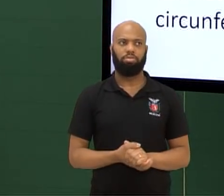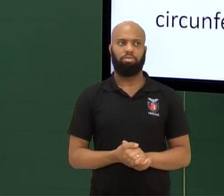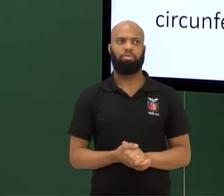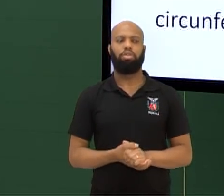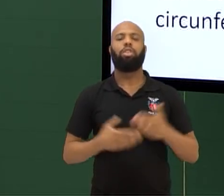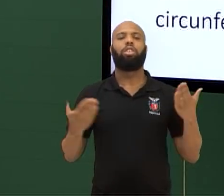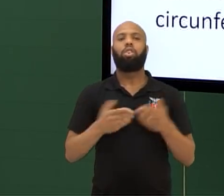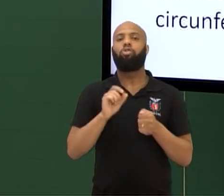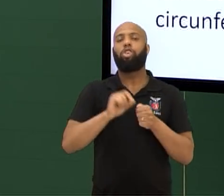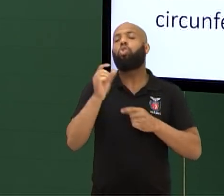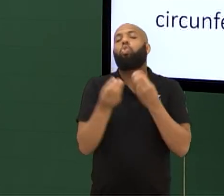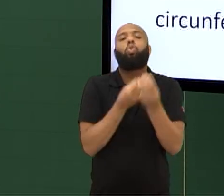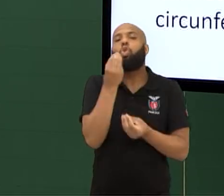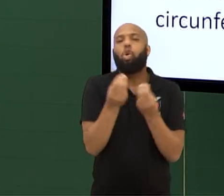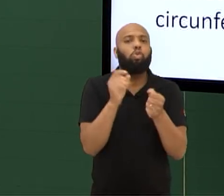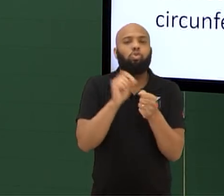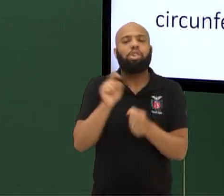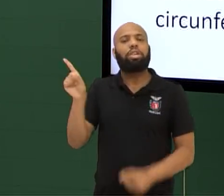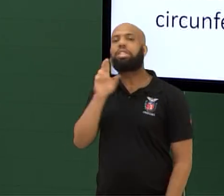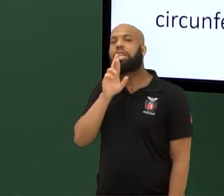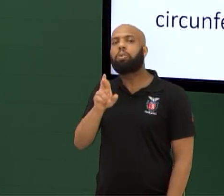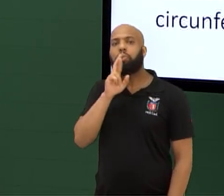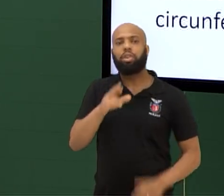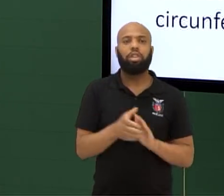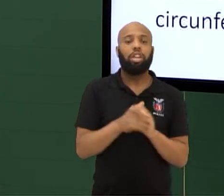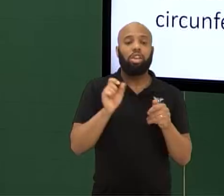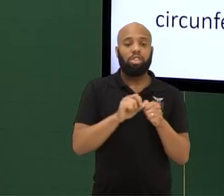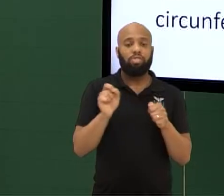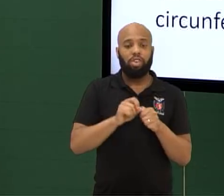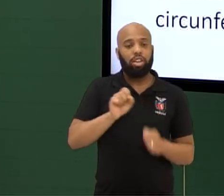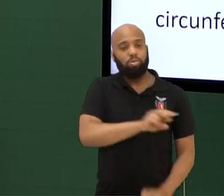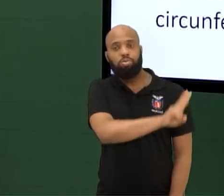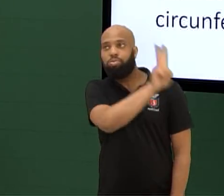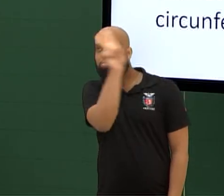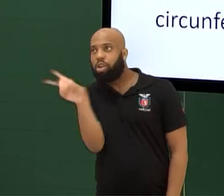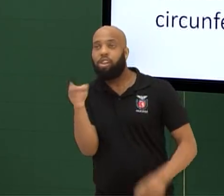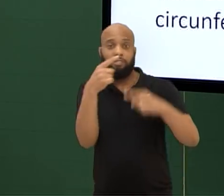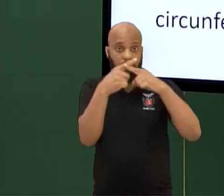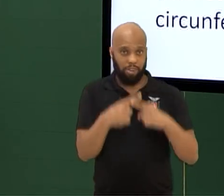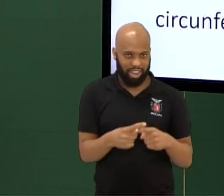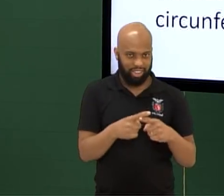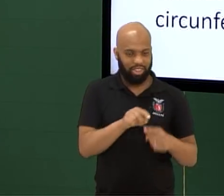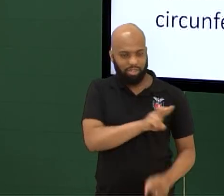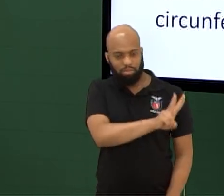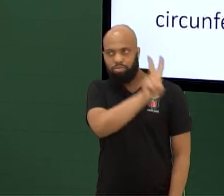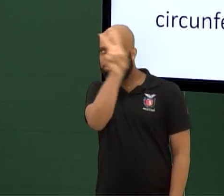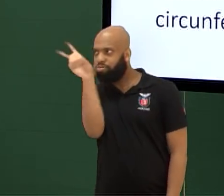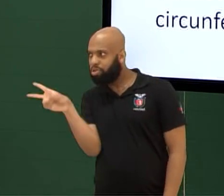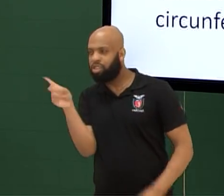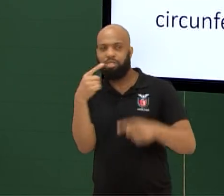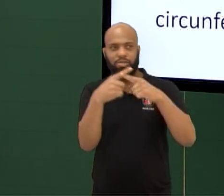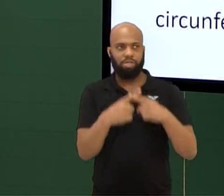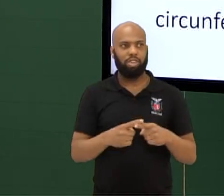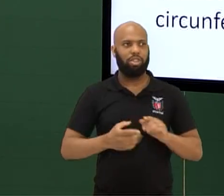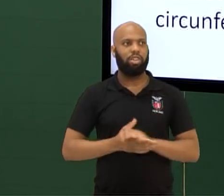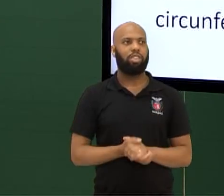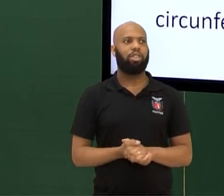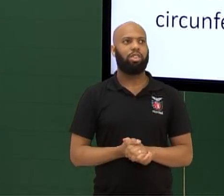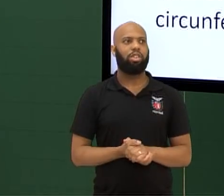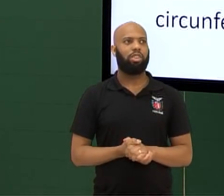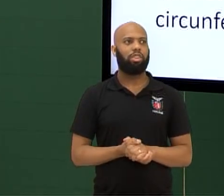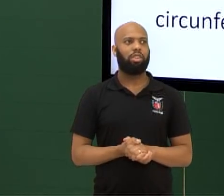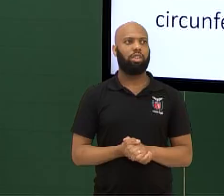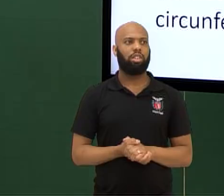parênteses. E agora, como que nós fazemos essa resolução? Fazemos com distributiva. O que é distributiva, professor? Eu